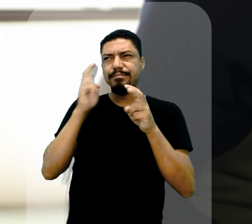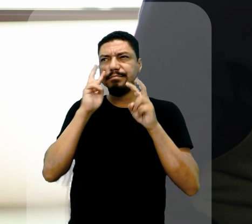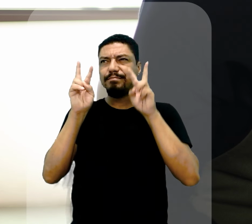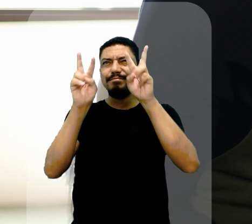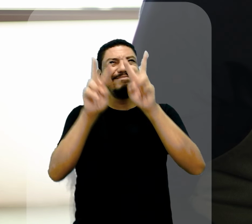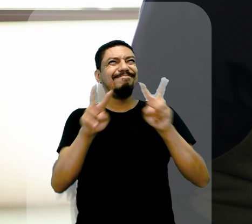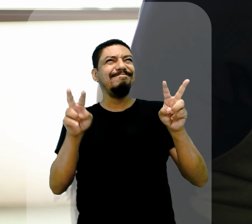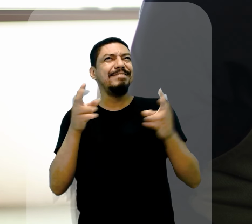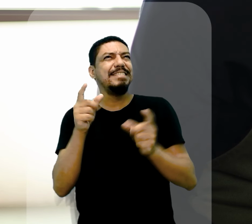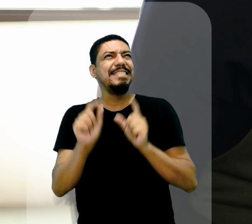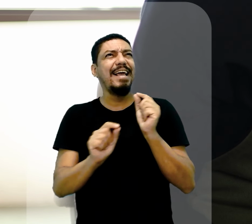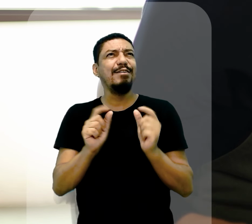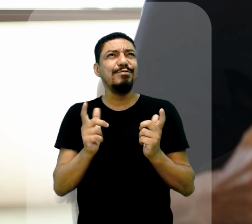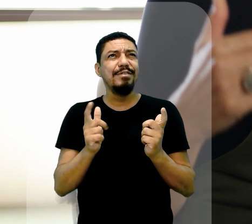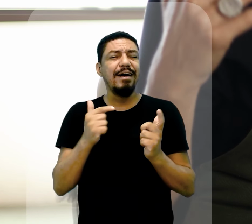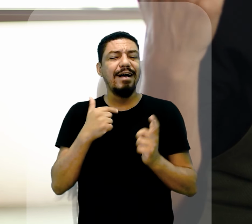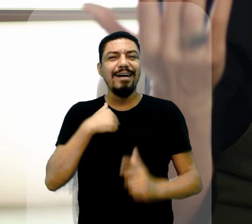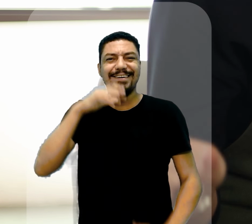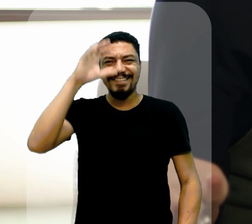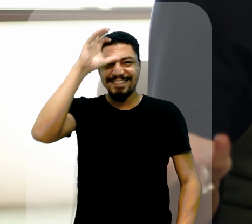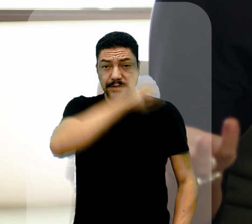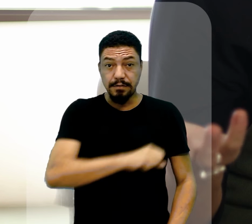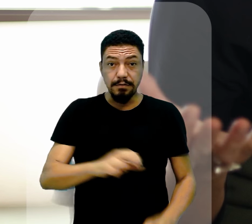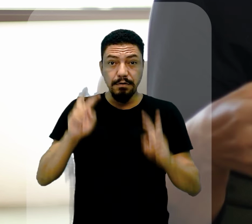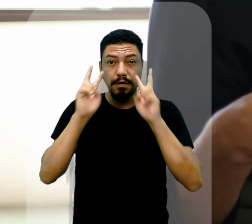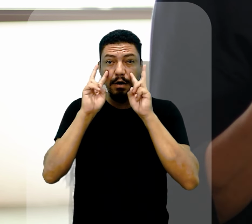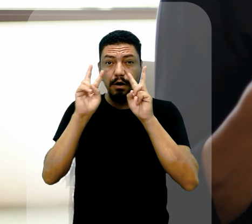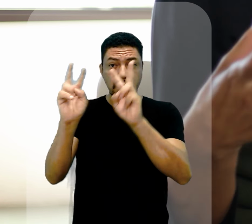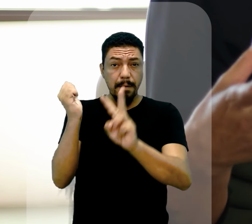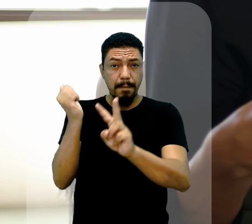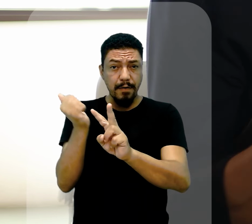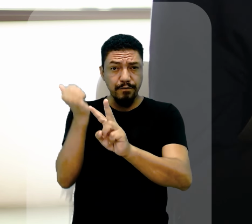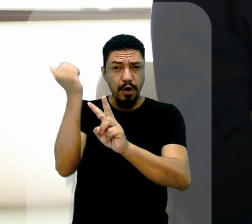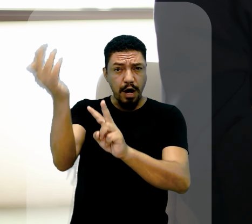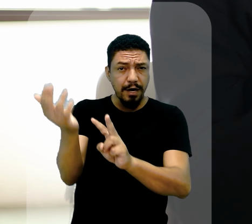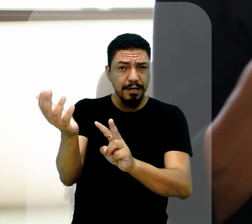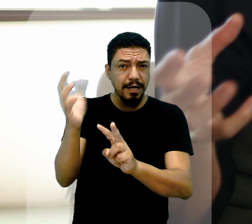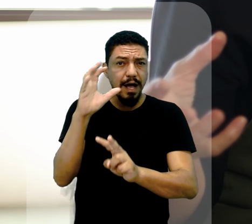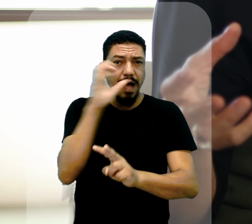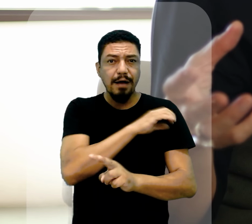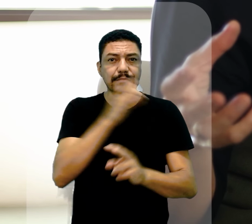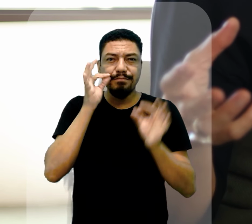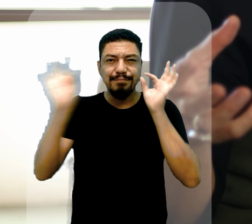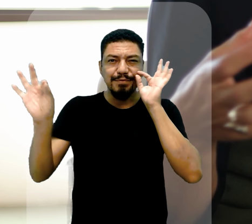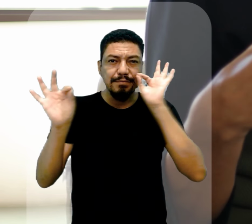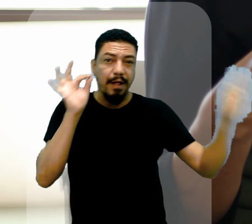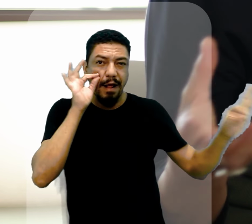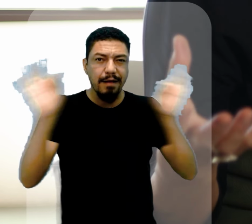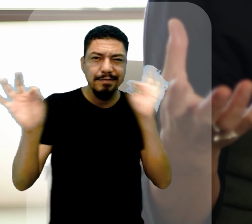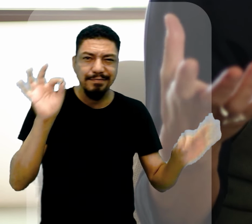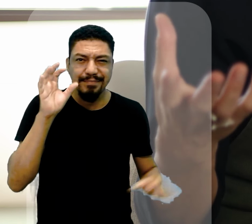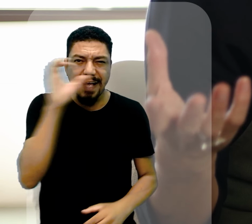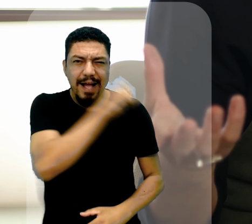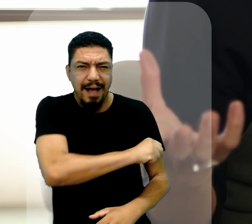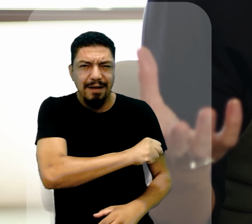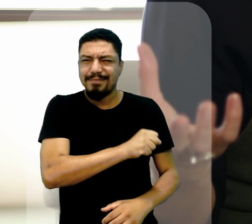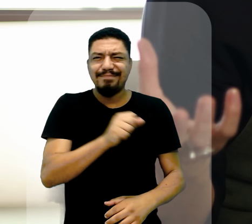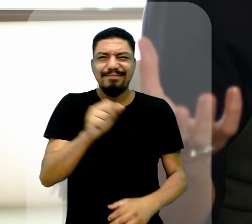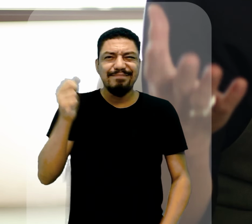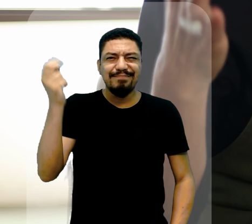o que eu aprendi é que olhar para fora com tanta rapidez e tanta frenesi já não era